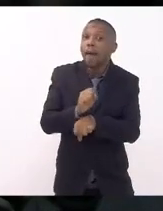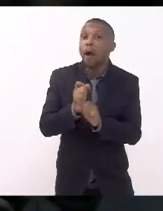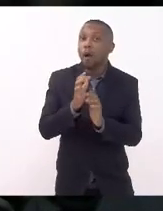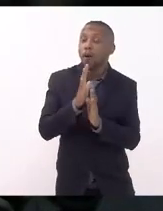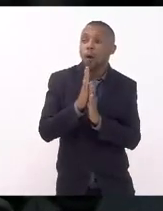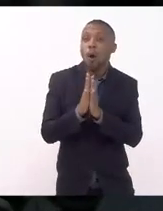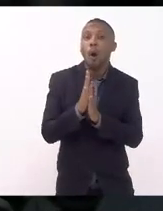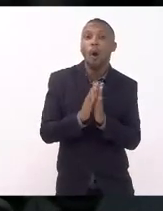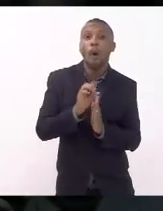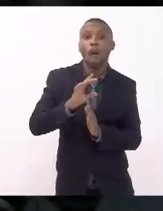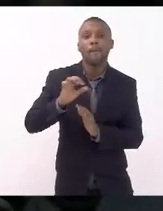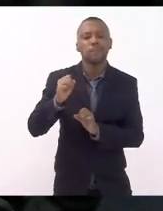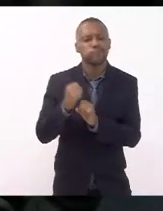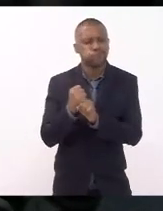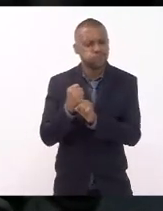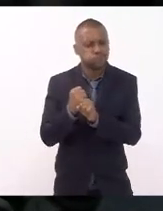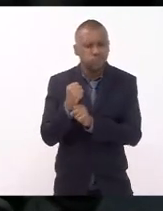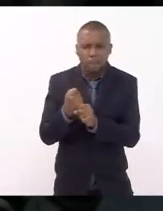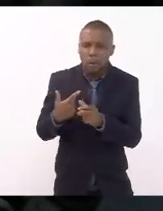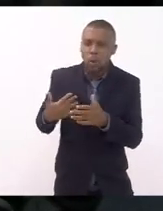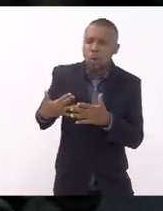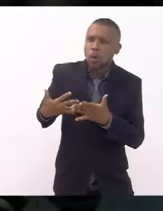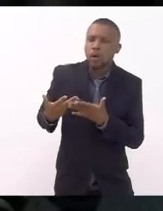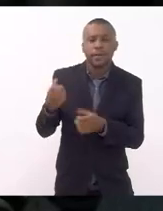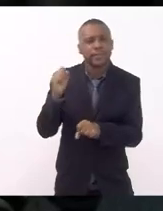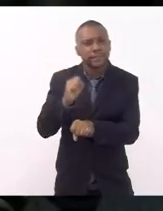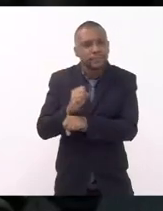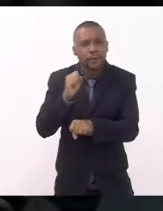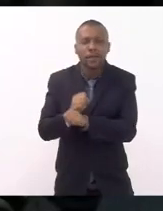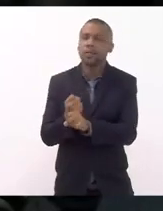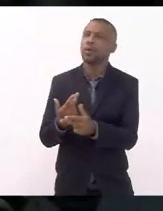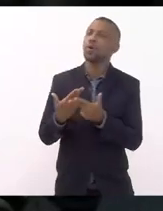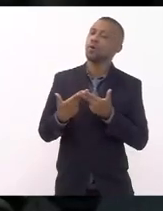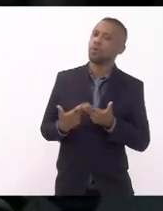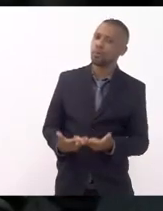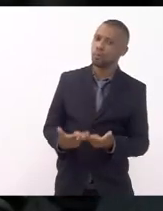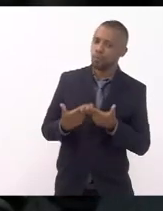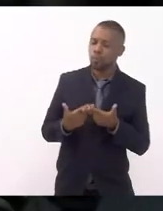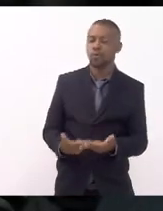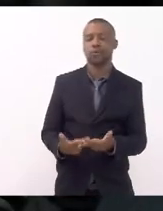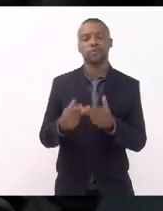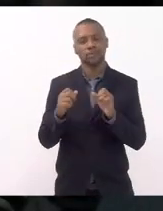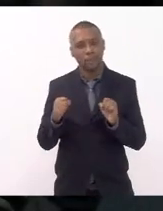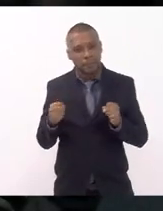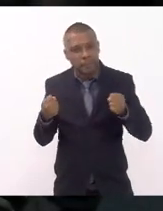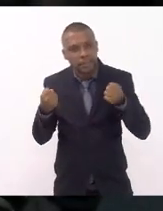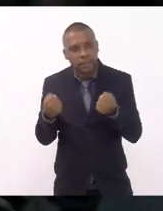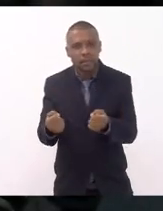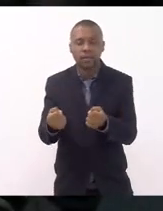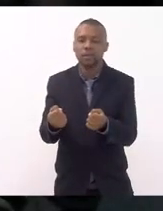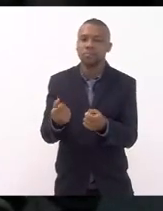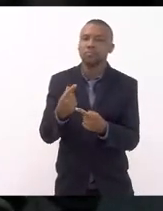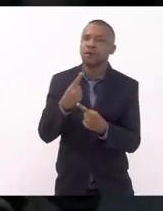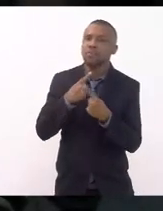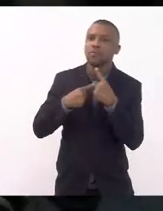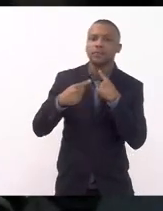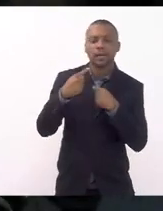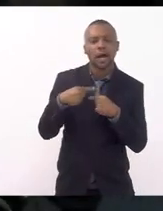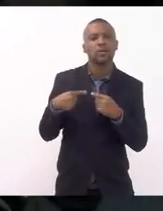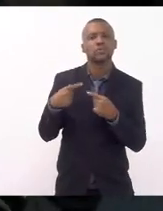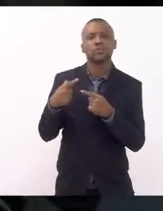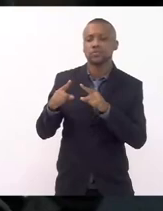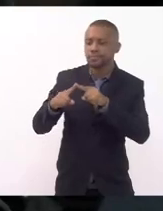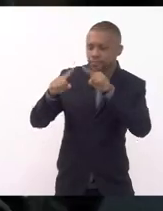anos, pacientemente, de forma dedicada, com a vontade de servir